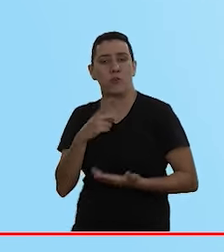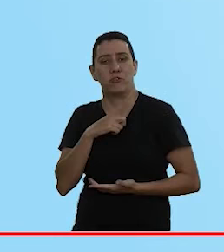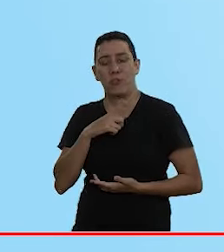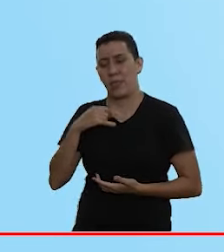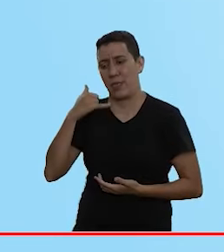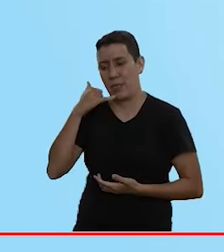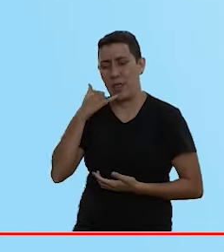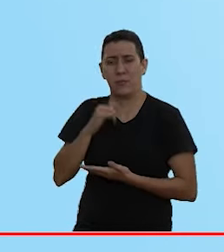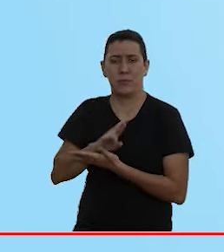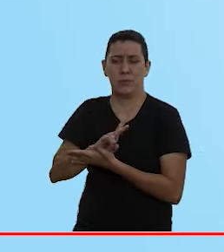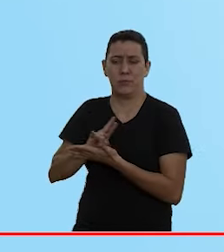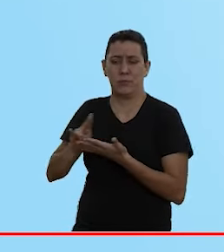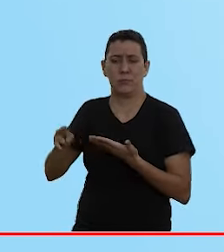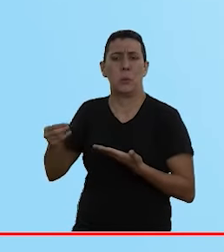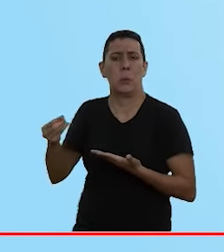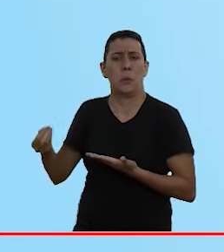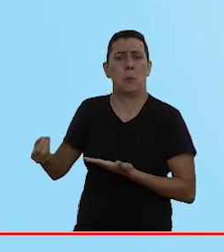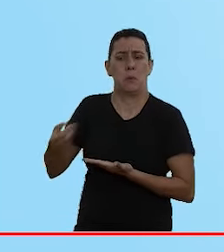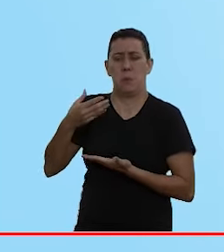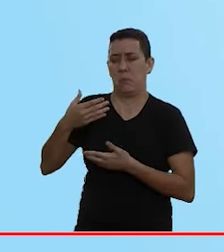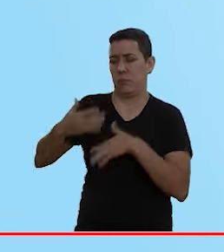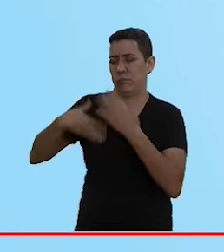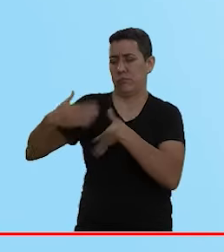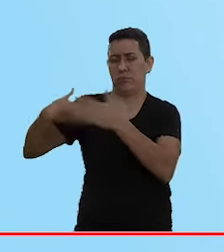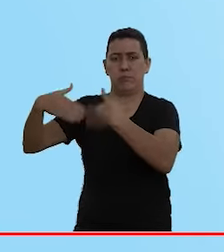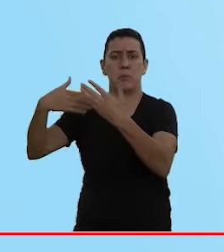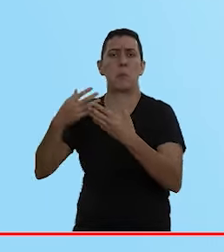a gente percebe que